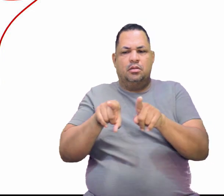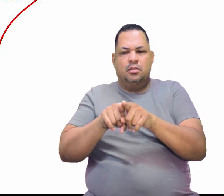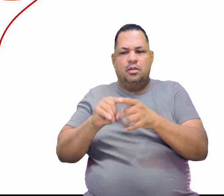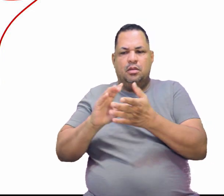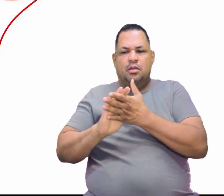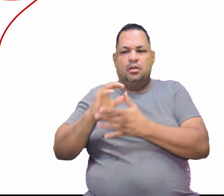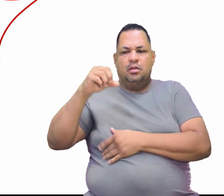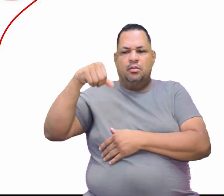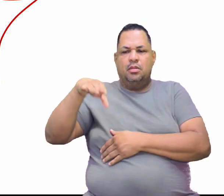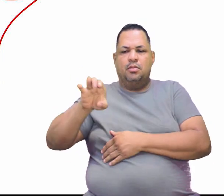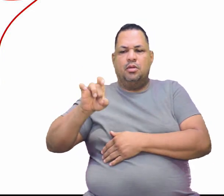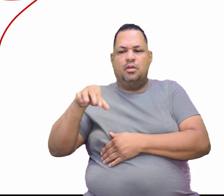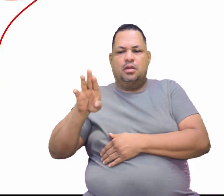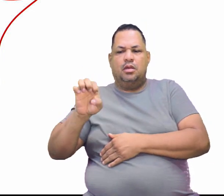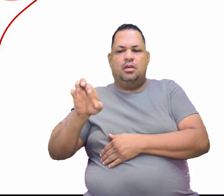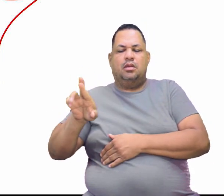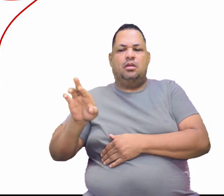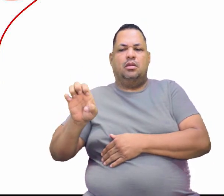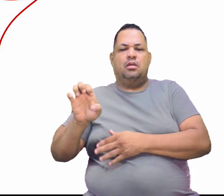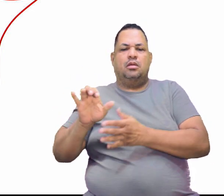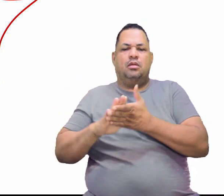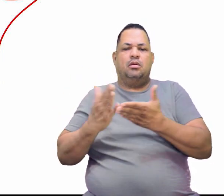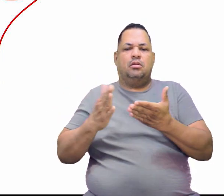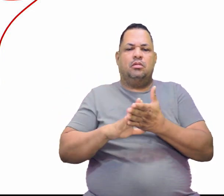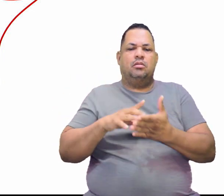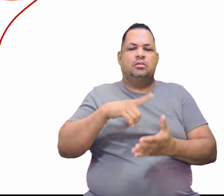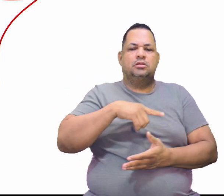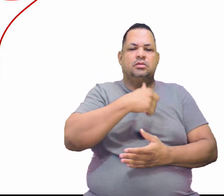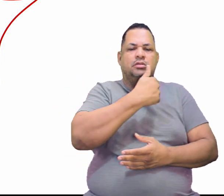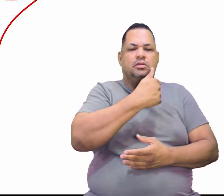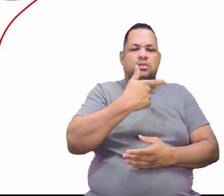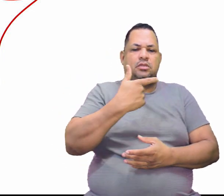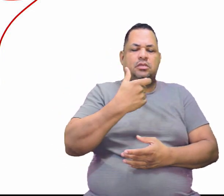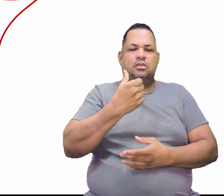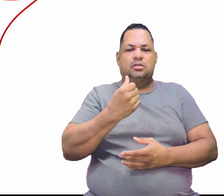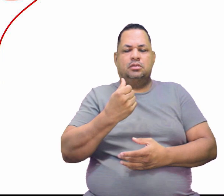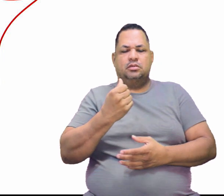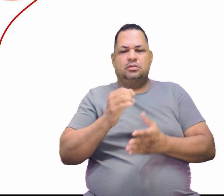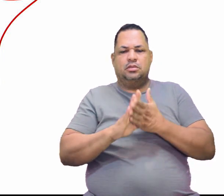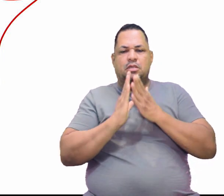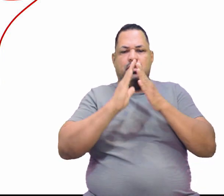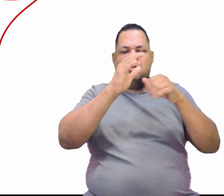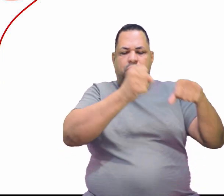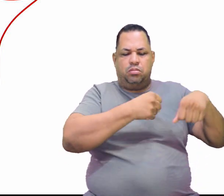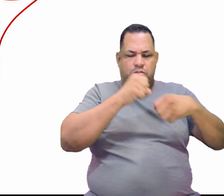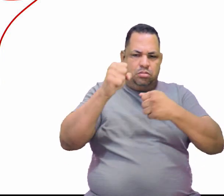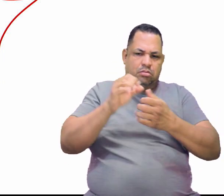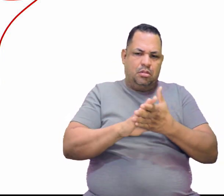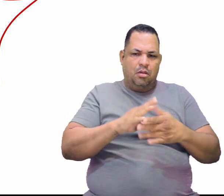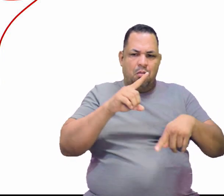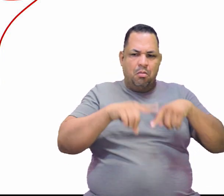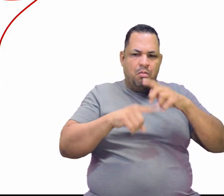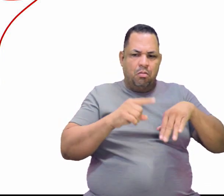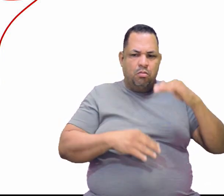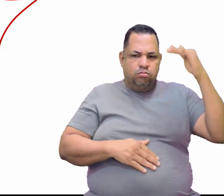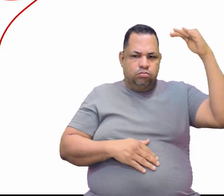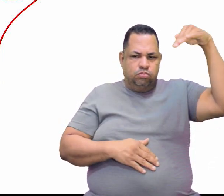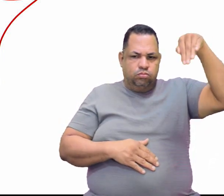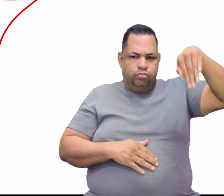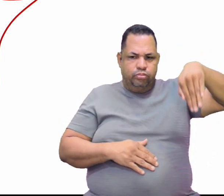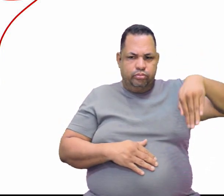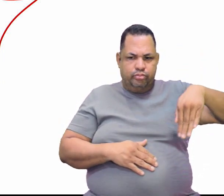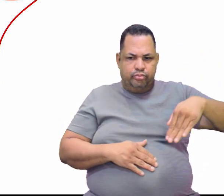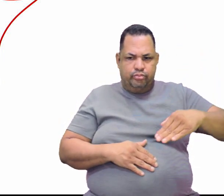de 90, 126 canoas amarrotadas de produtos, descendo